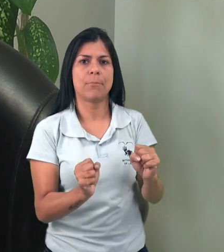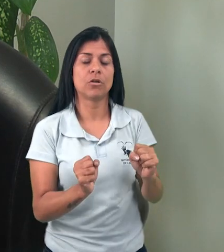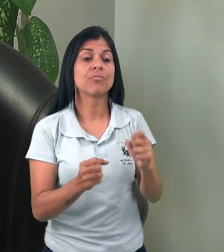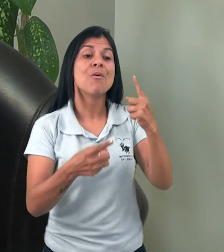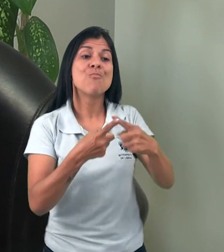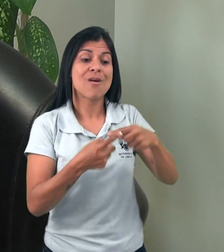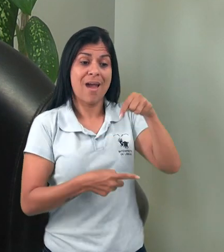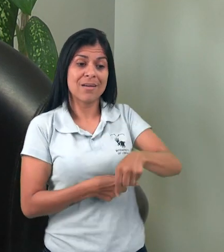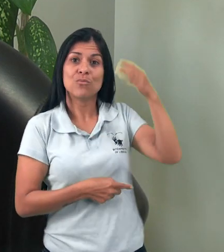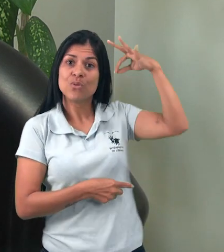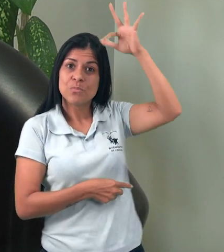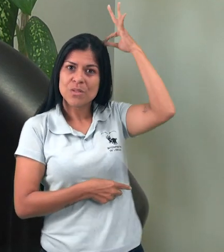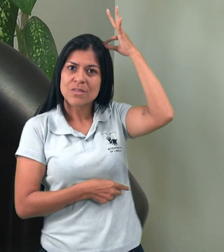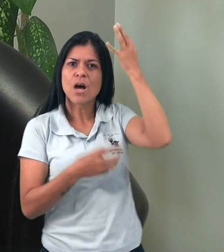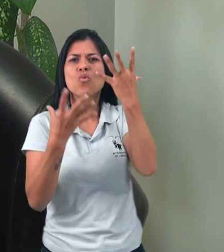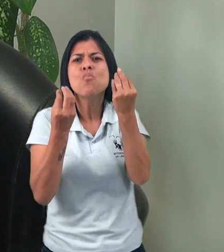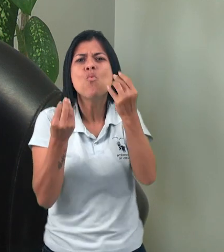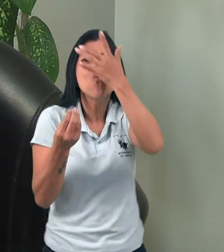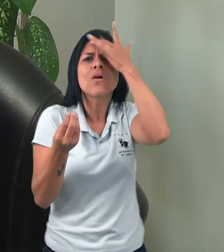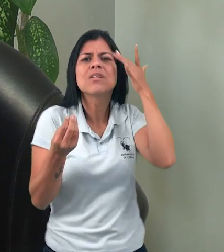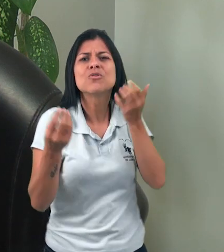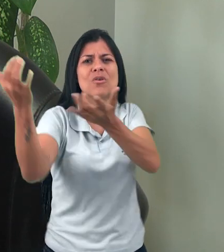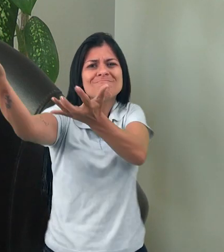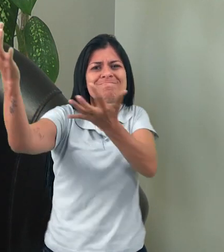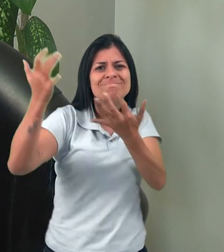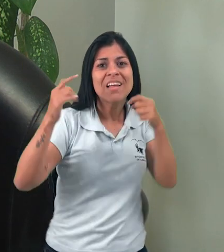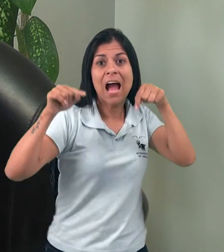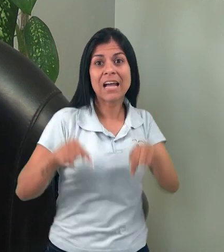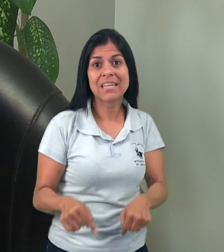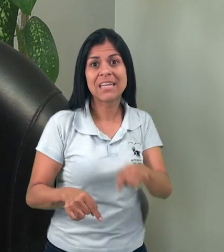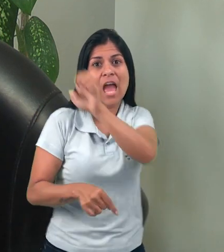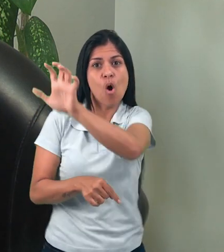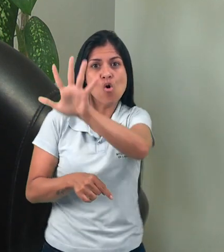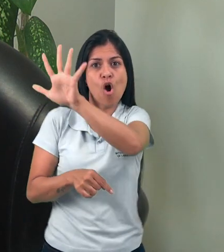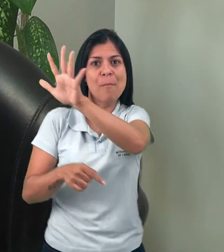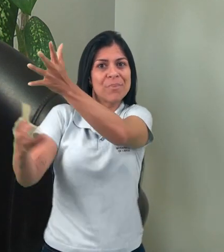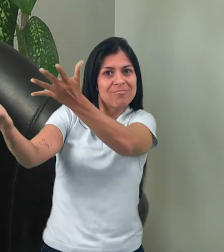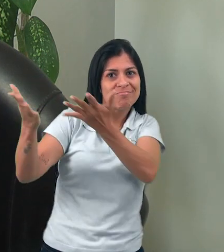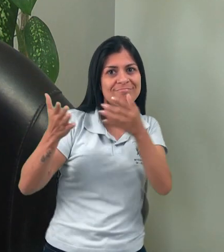estados que mais recebeu imigrantes europeus e que vieram trabalhar na lavoura. Então,